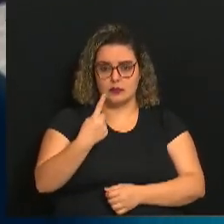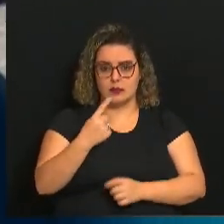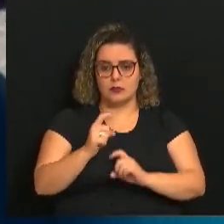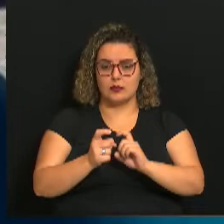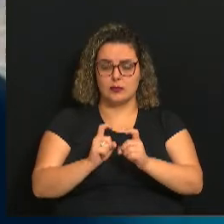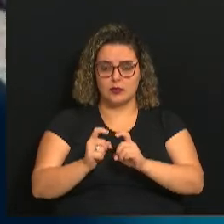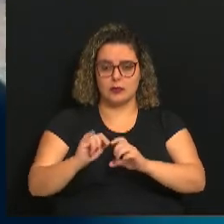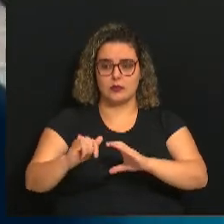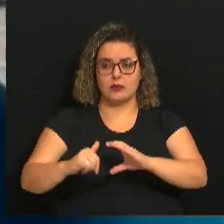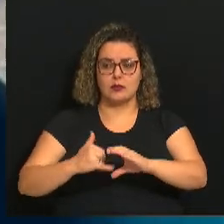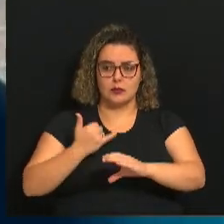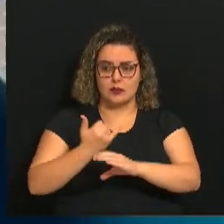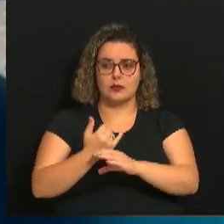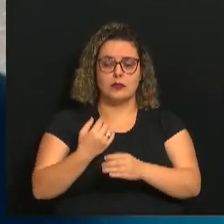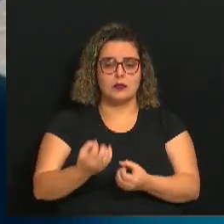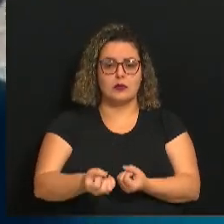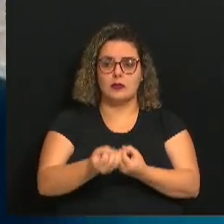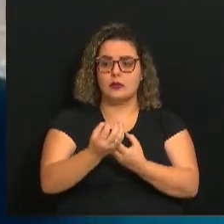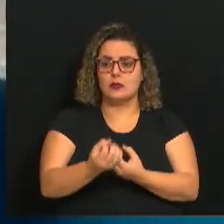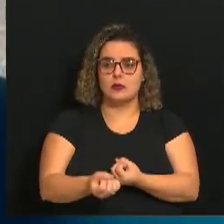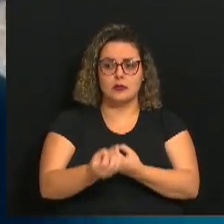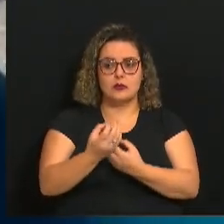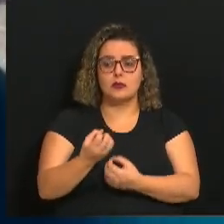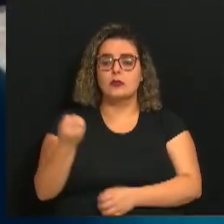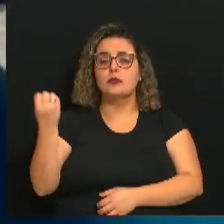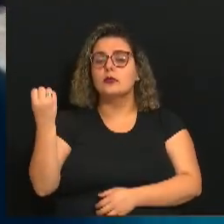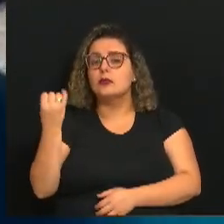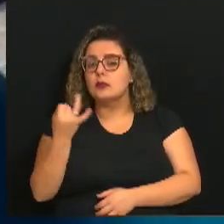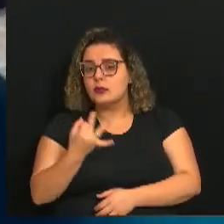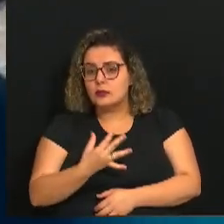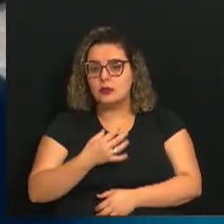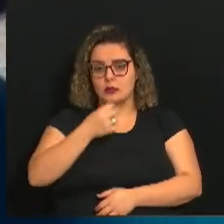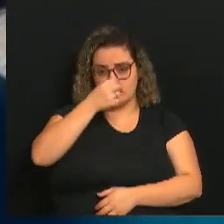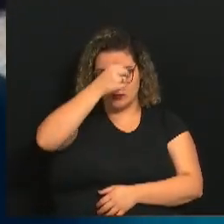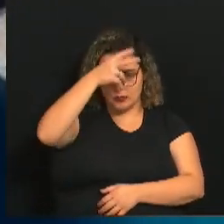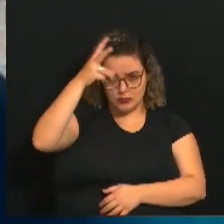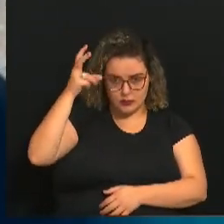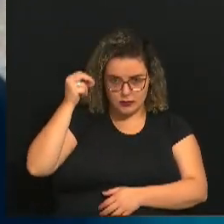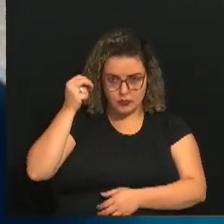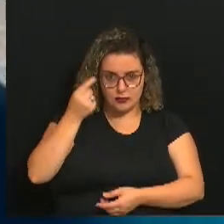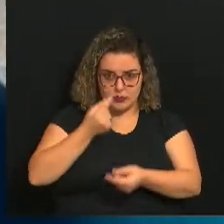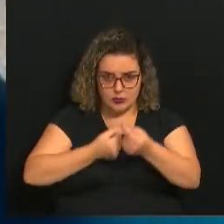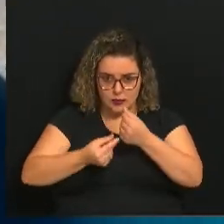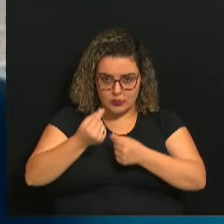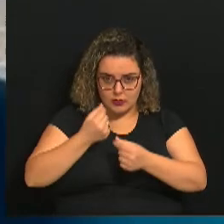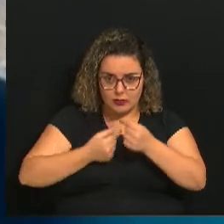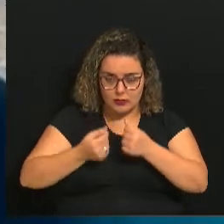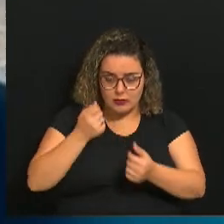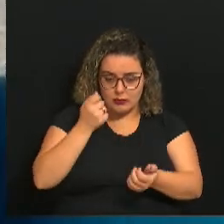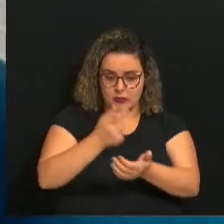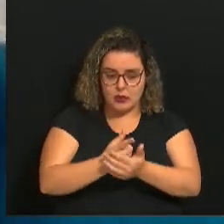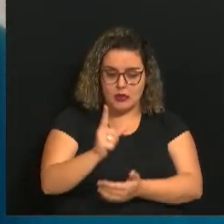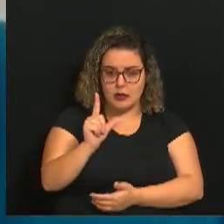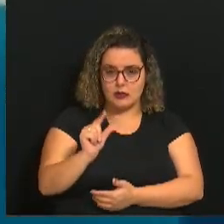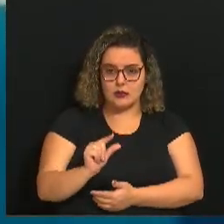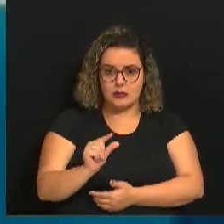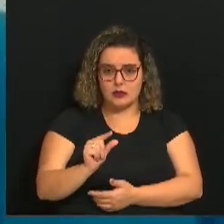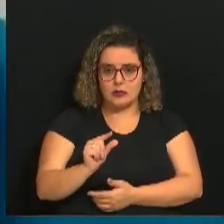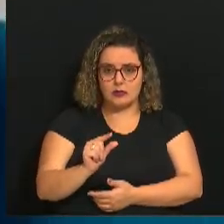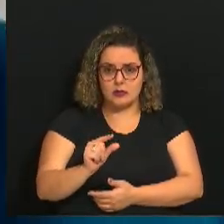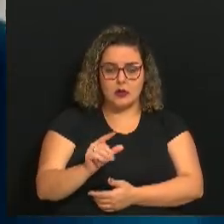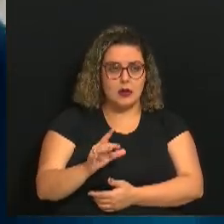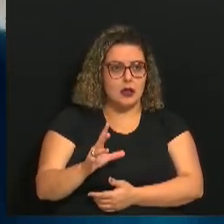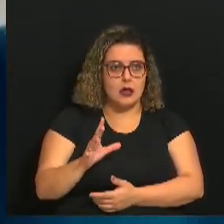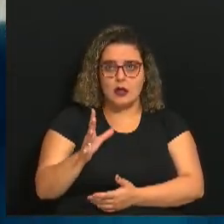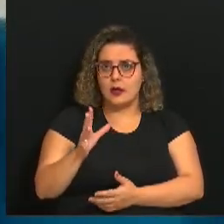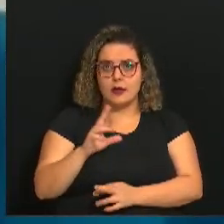e mostrou os dados do quanto a prefeitura está economizando com folha de pagamento. É absurdo, assim. De